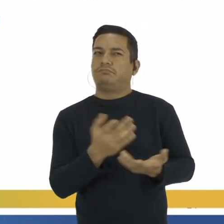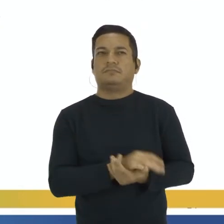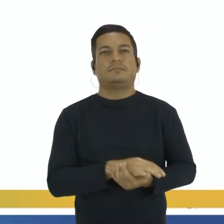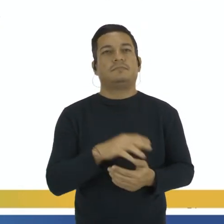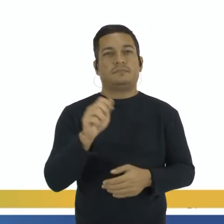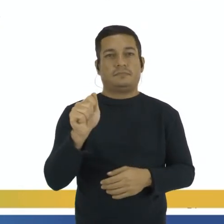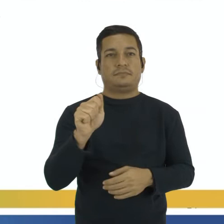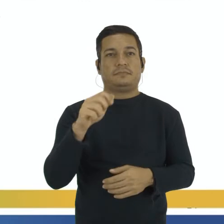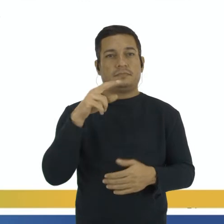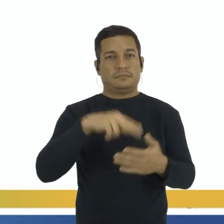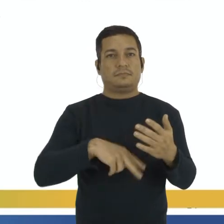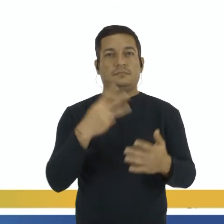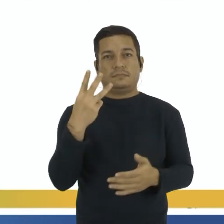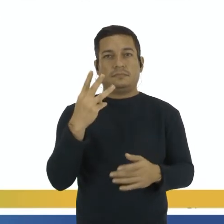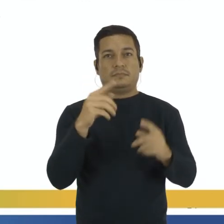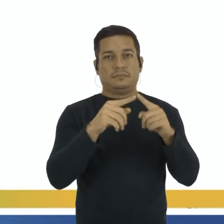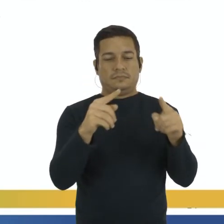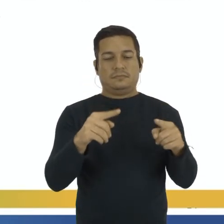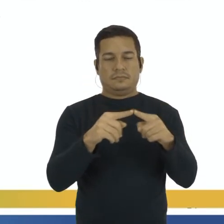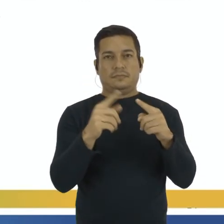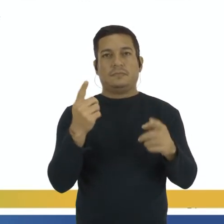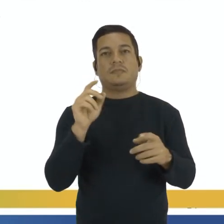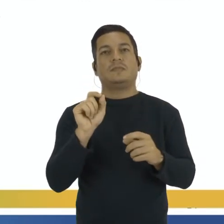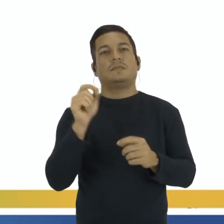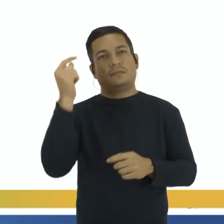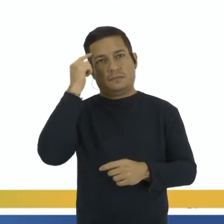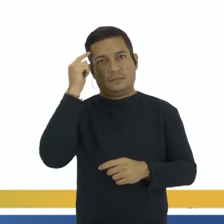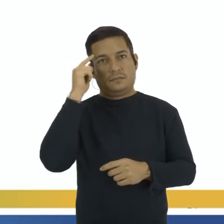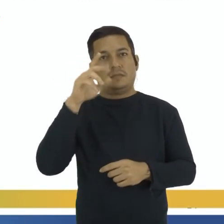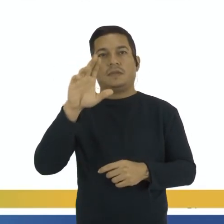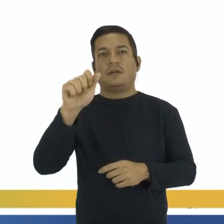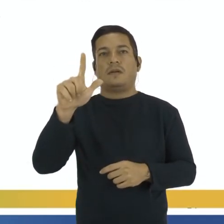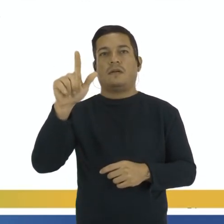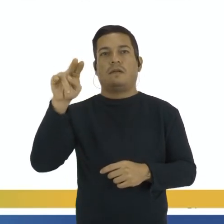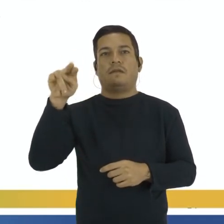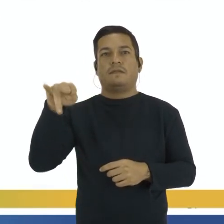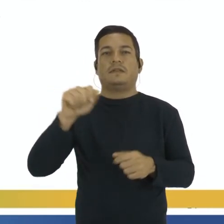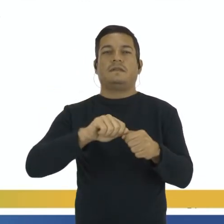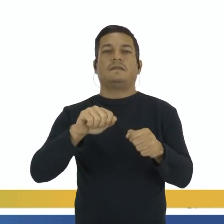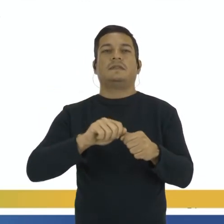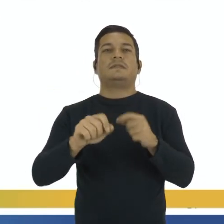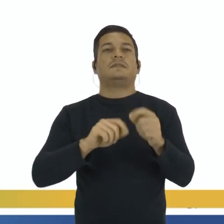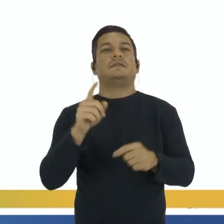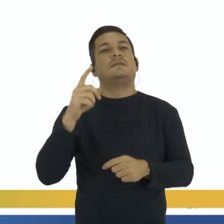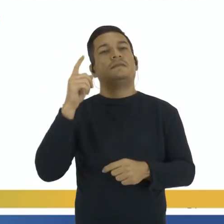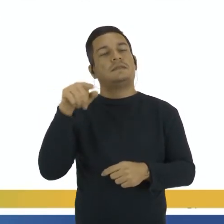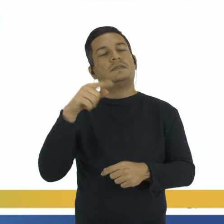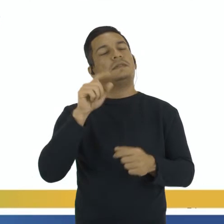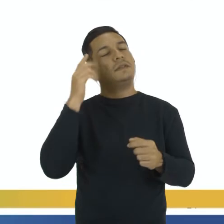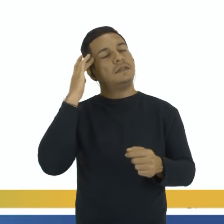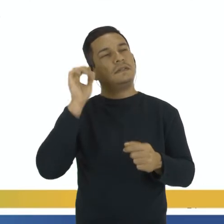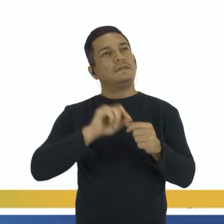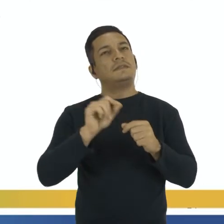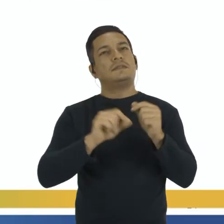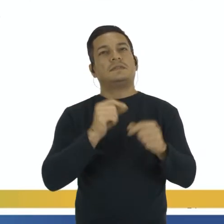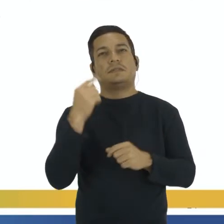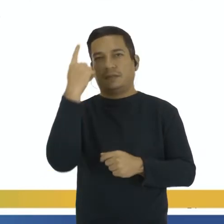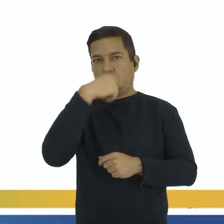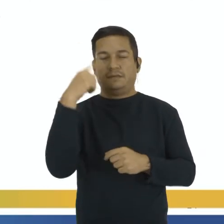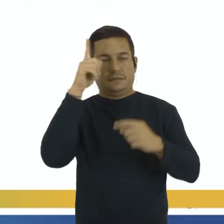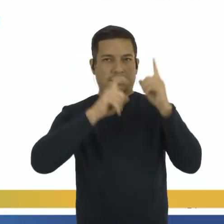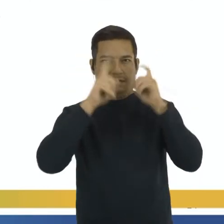Letra A. Ao ler apenas os 3 primeiros quadrinhos, o que pensamos que Calvin está fazendo? O que vocês acham que ele está fazendo aí com essa carinha,